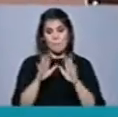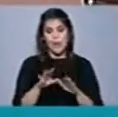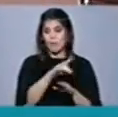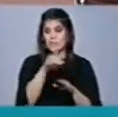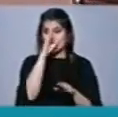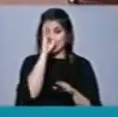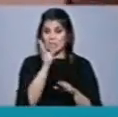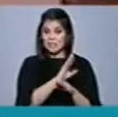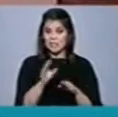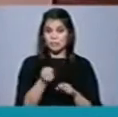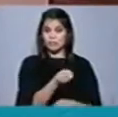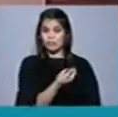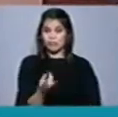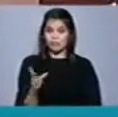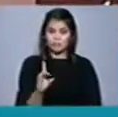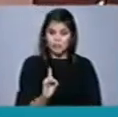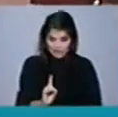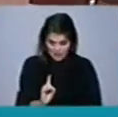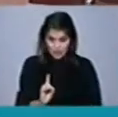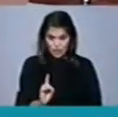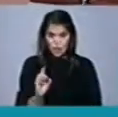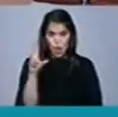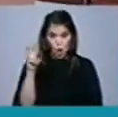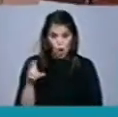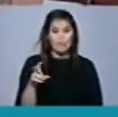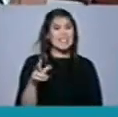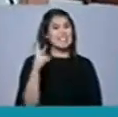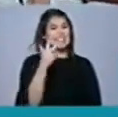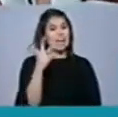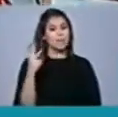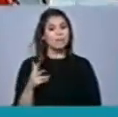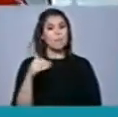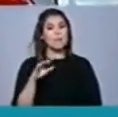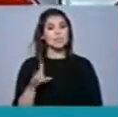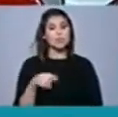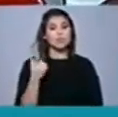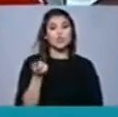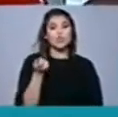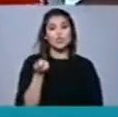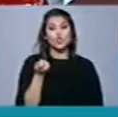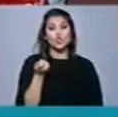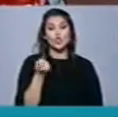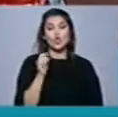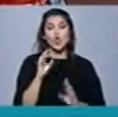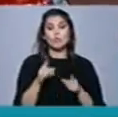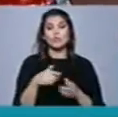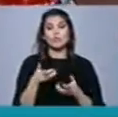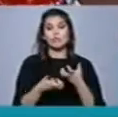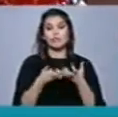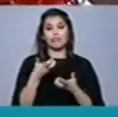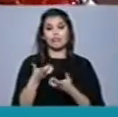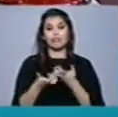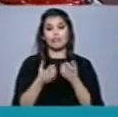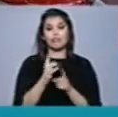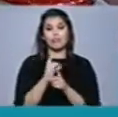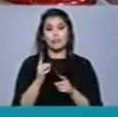tenho que juntar os 6 ovos, tenho que adicionar na totalidade os ovos e já tenho aqui um pedacinho de massa, vou começar a fritar, lá está,